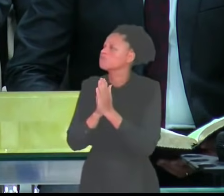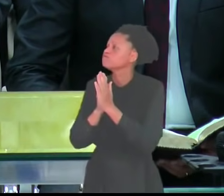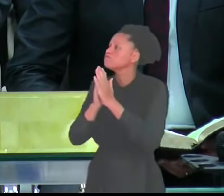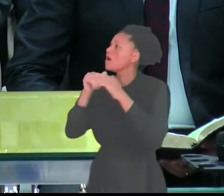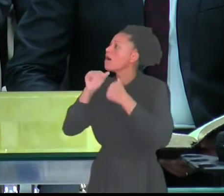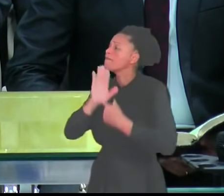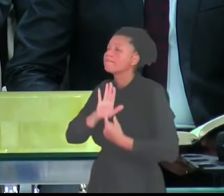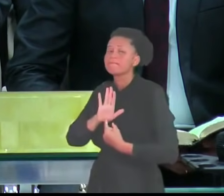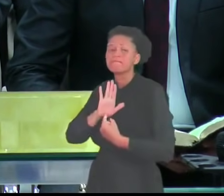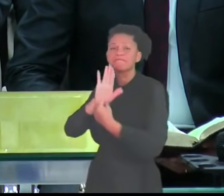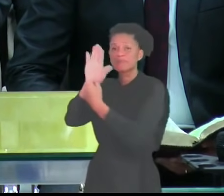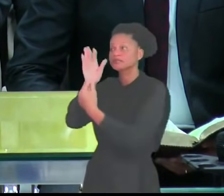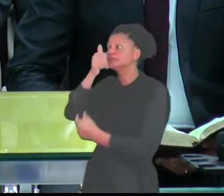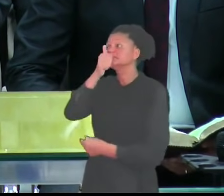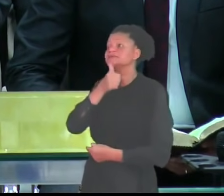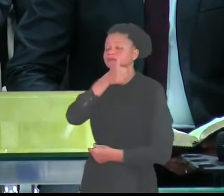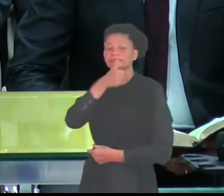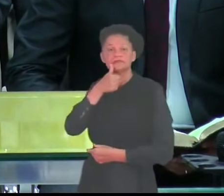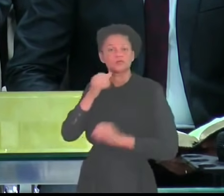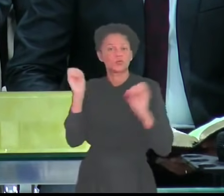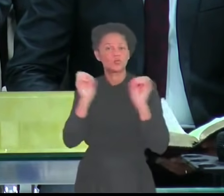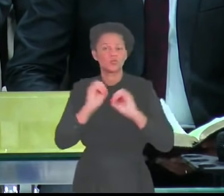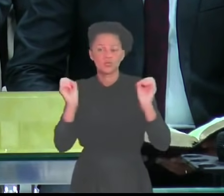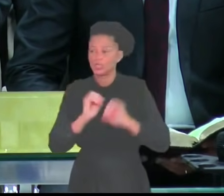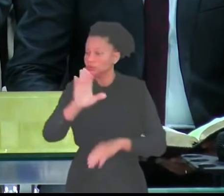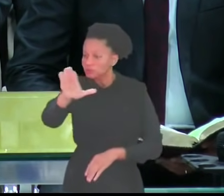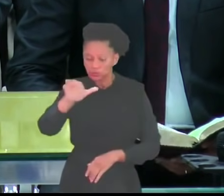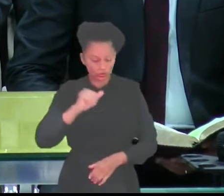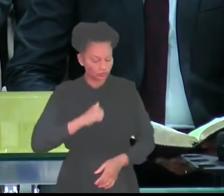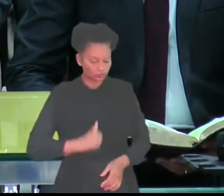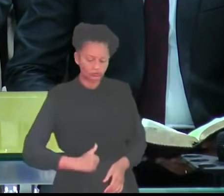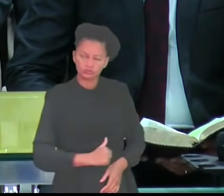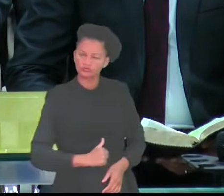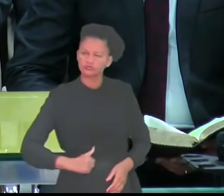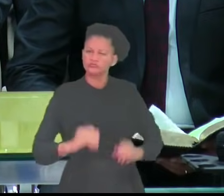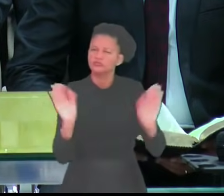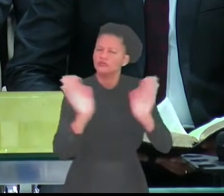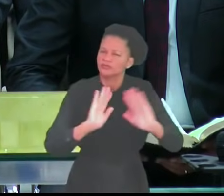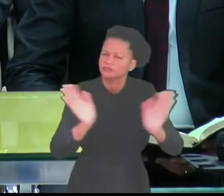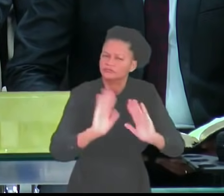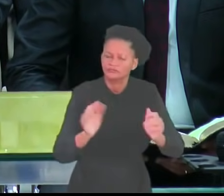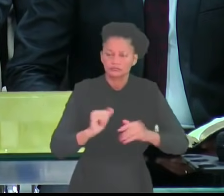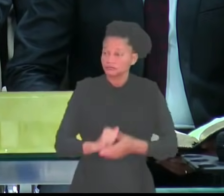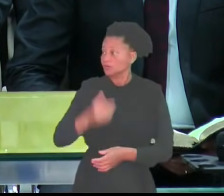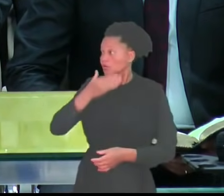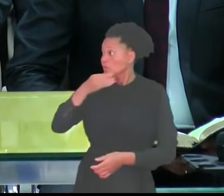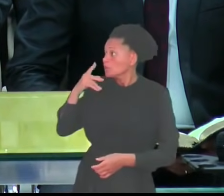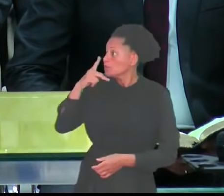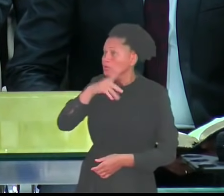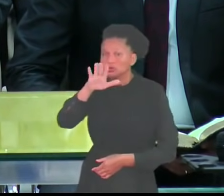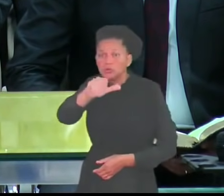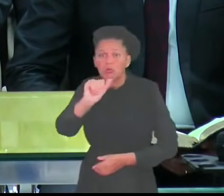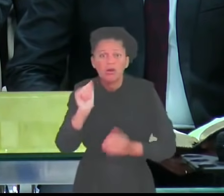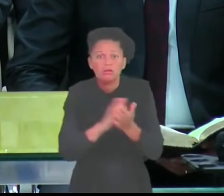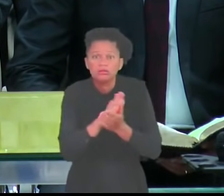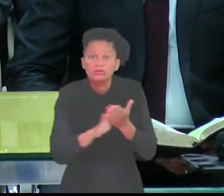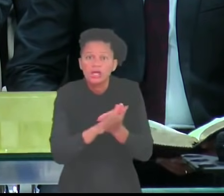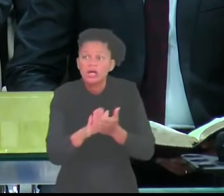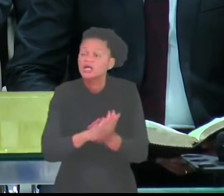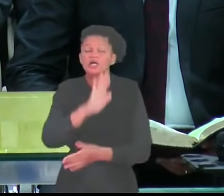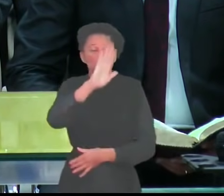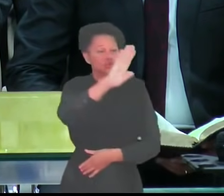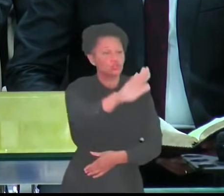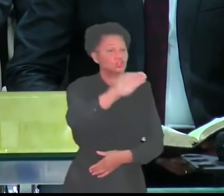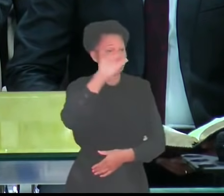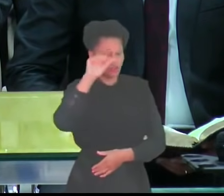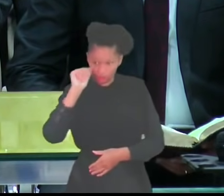um sacrifício a Deus, ele não chamou um sacerdote, ele não chamou um profeta, ele não chamou ninguém, ele chamou o rei